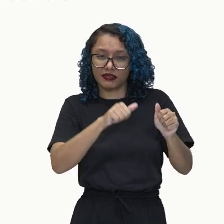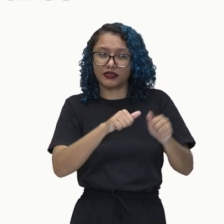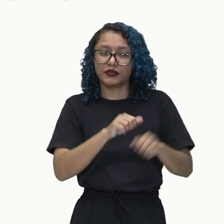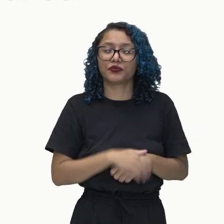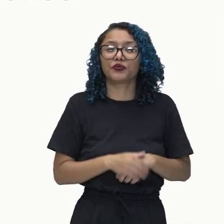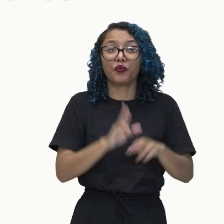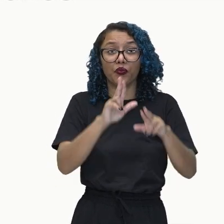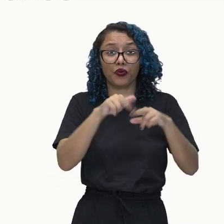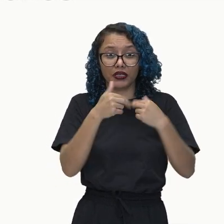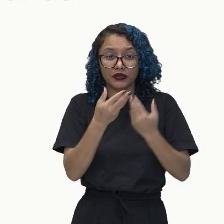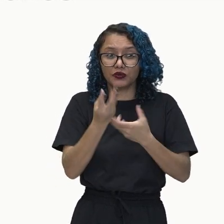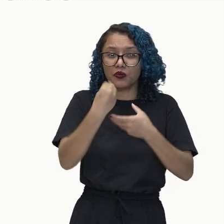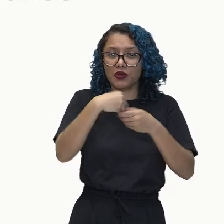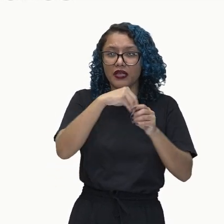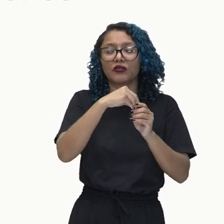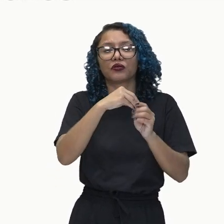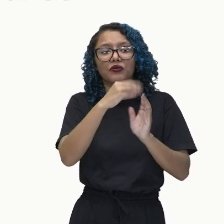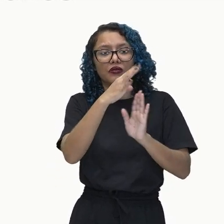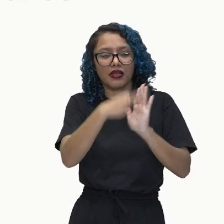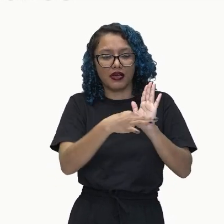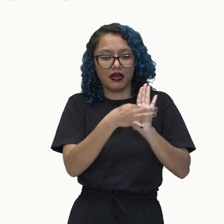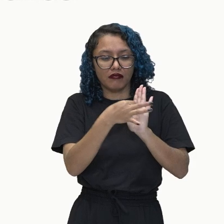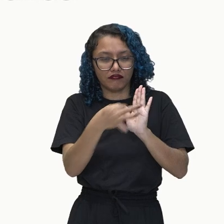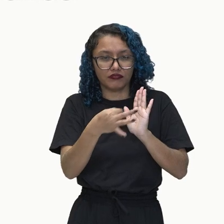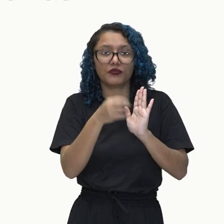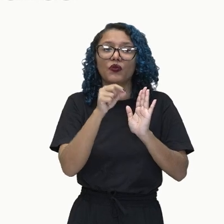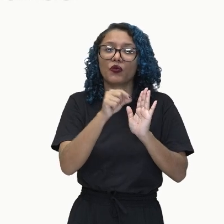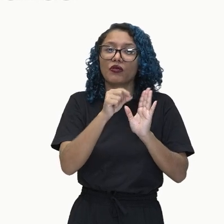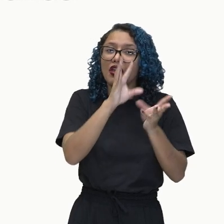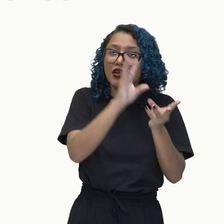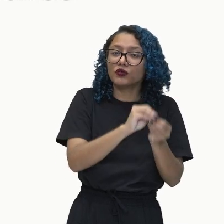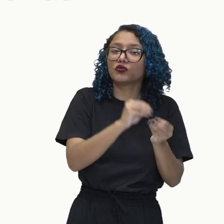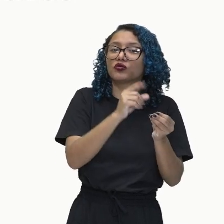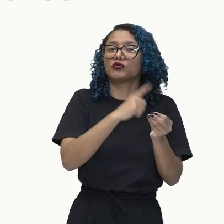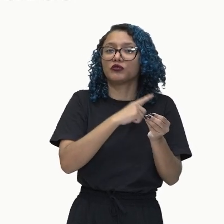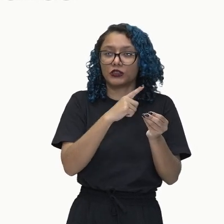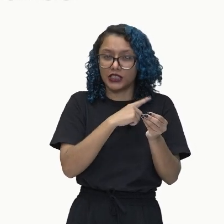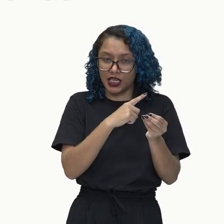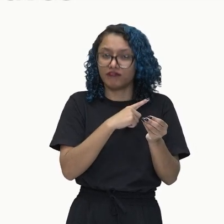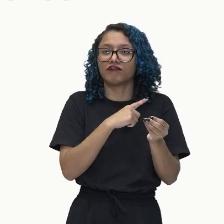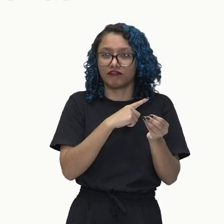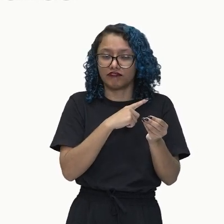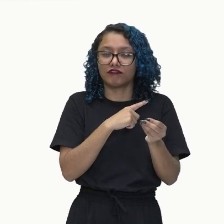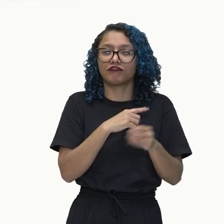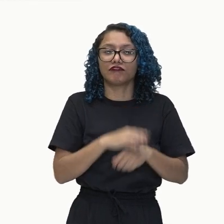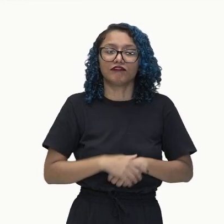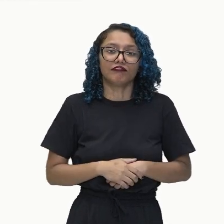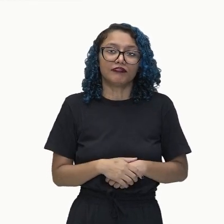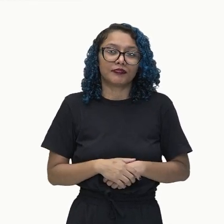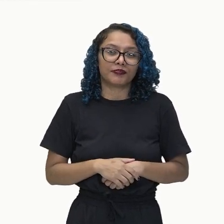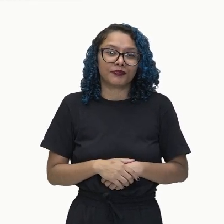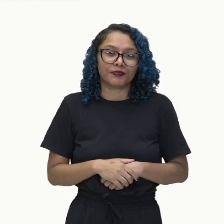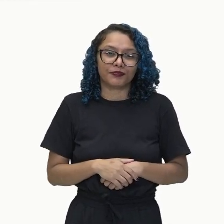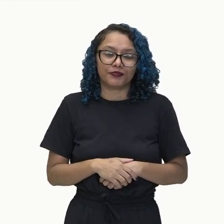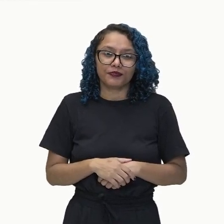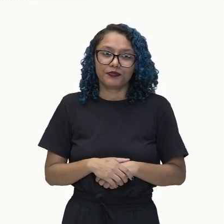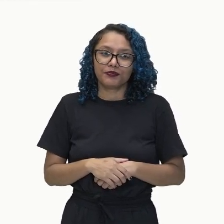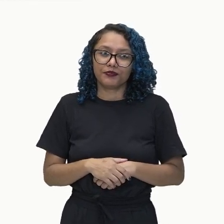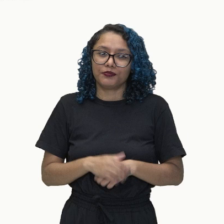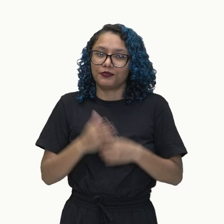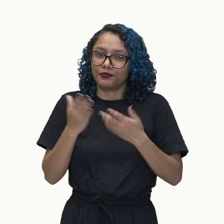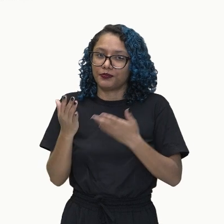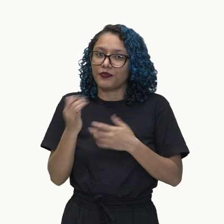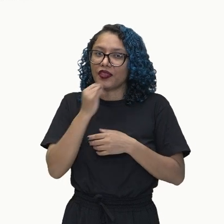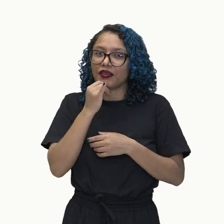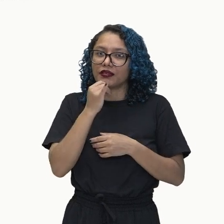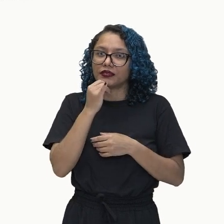um resumo. A resenha ela também vai ter esses elementos porque você vai precisar. Aqui a gente tem um exemplo de trechos